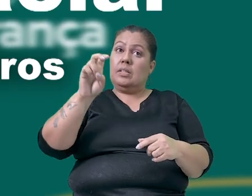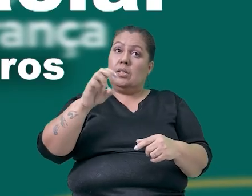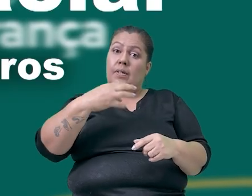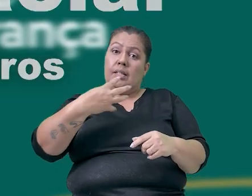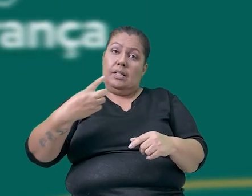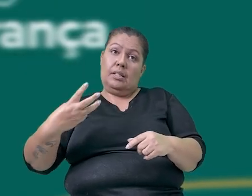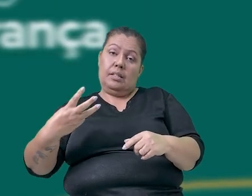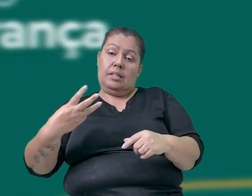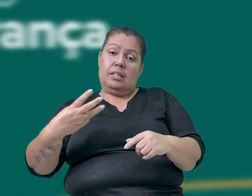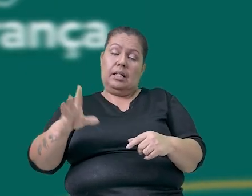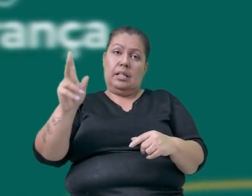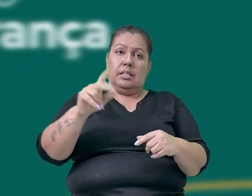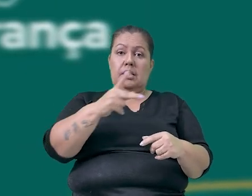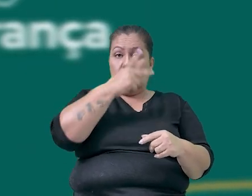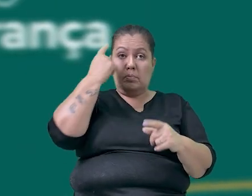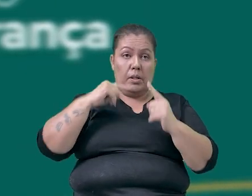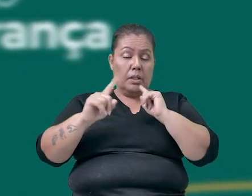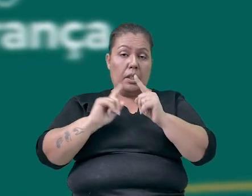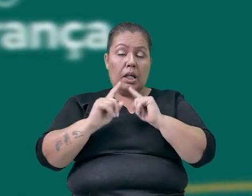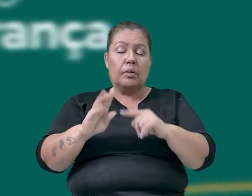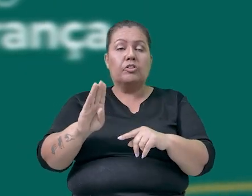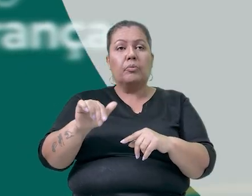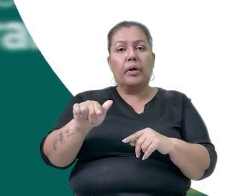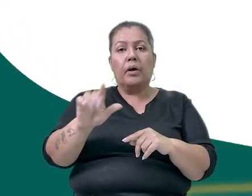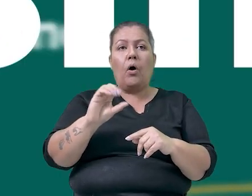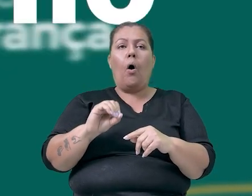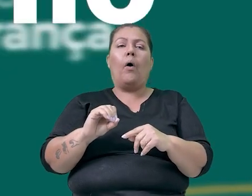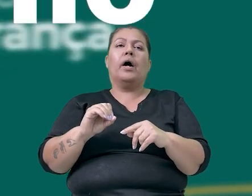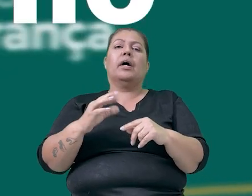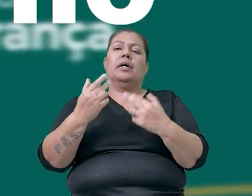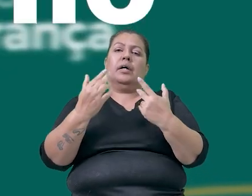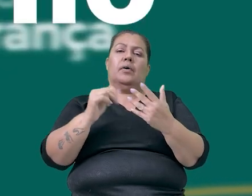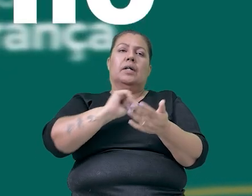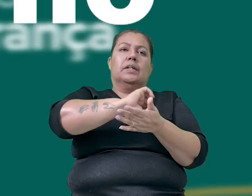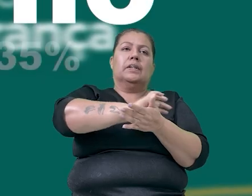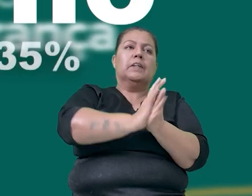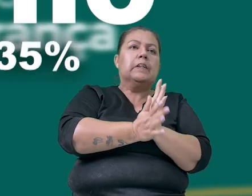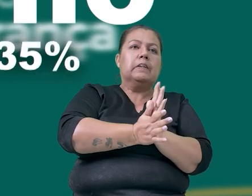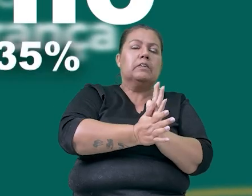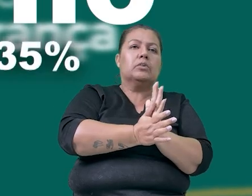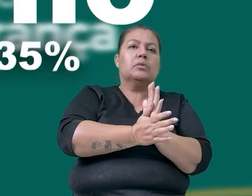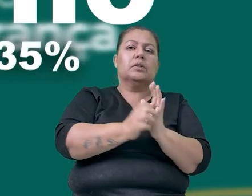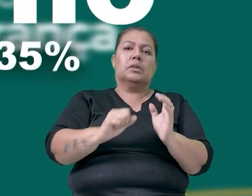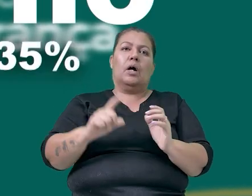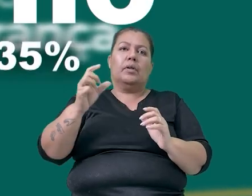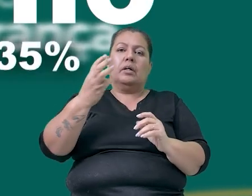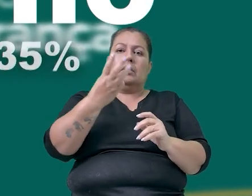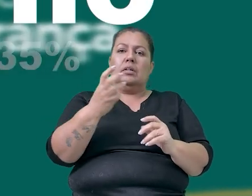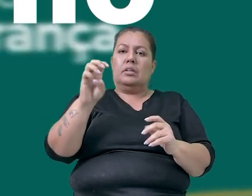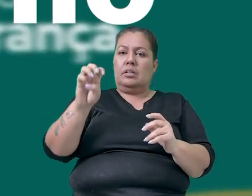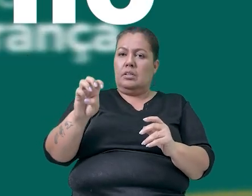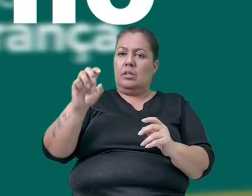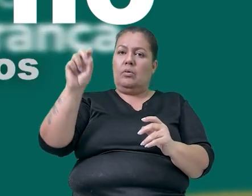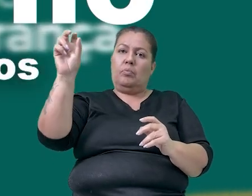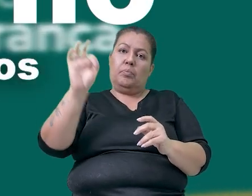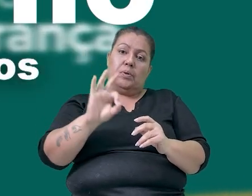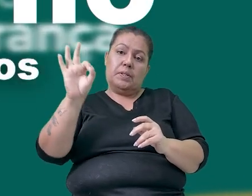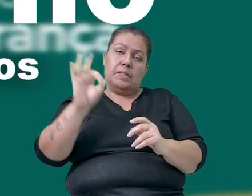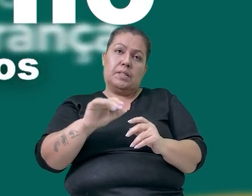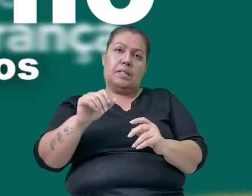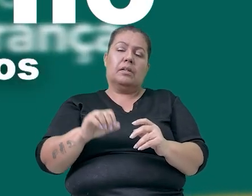11.153 casos. No mesmo período, os registros de racismo aumentaram 35%, saindo de